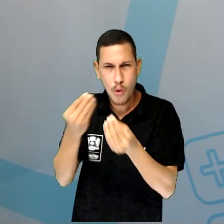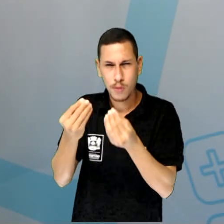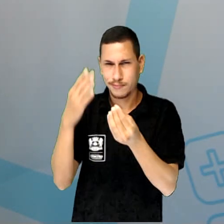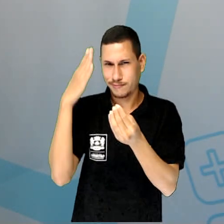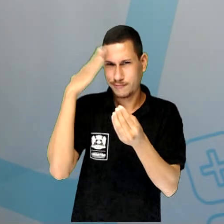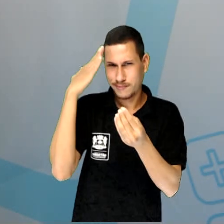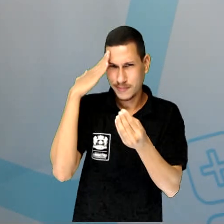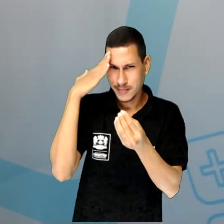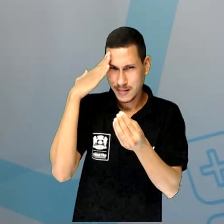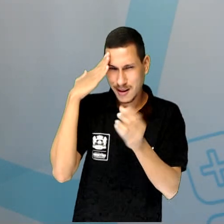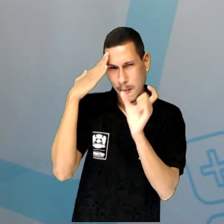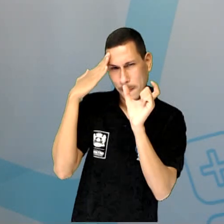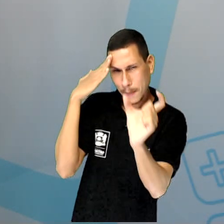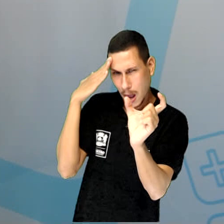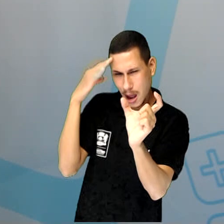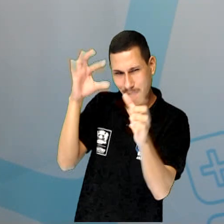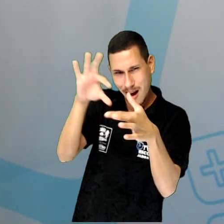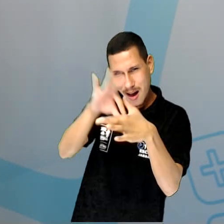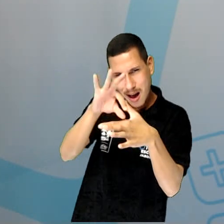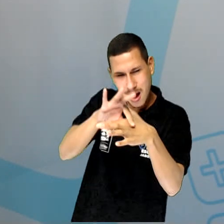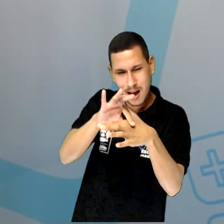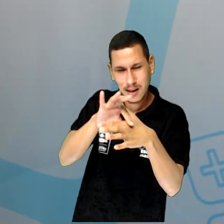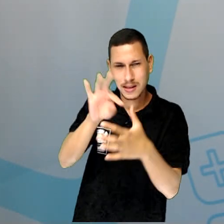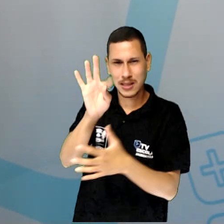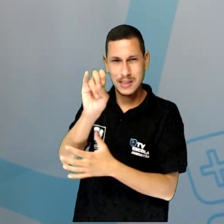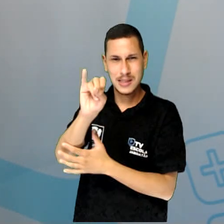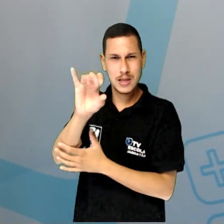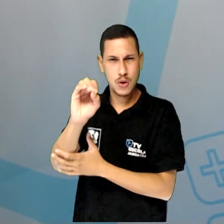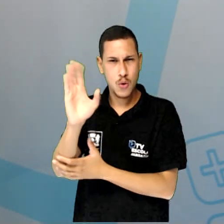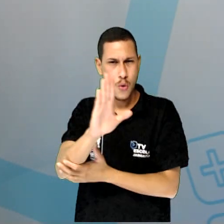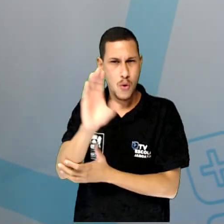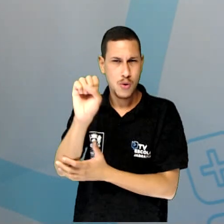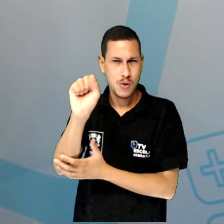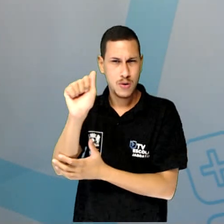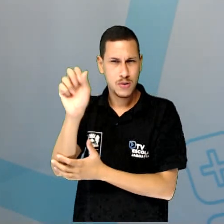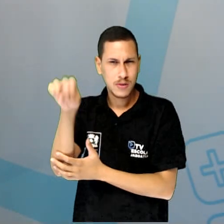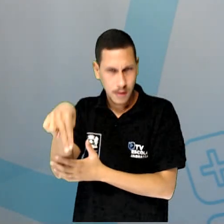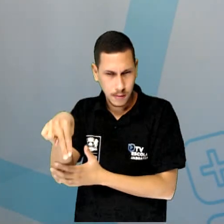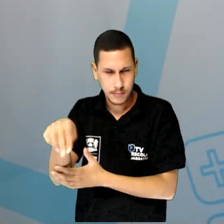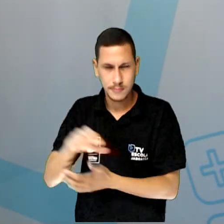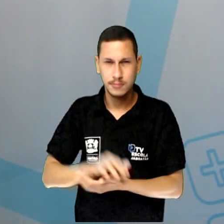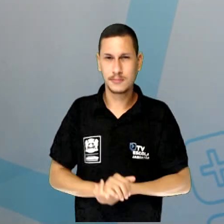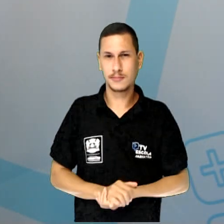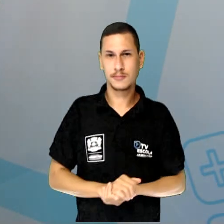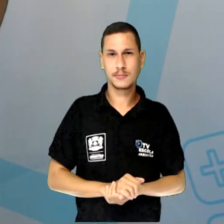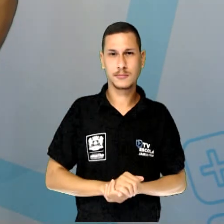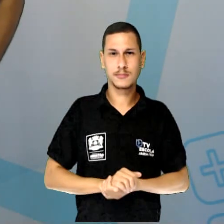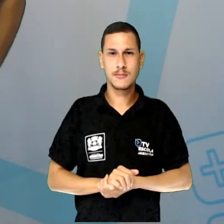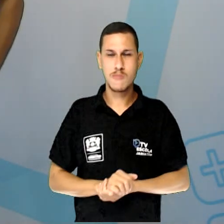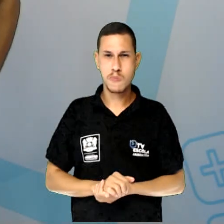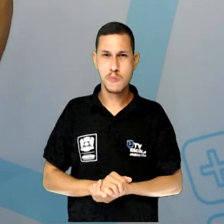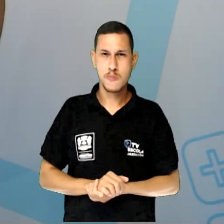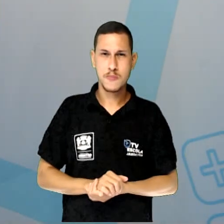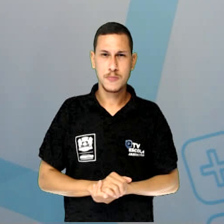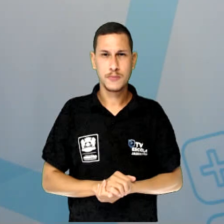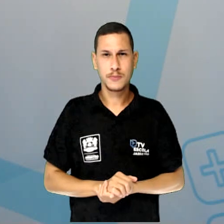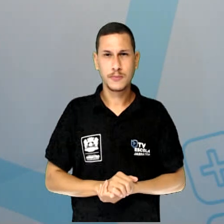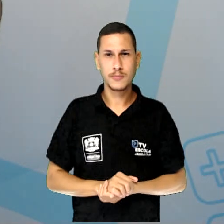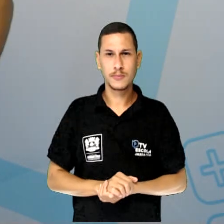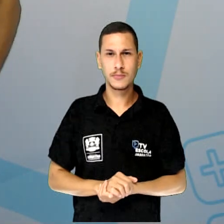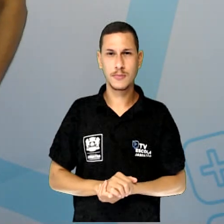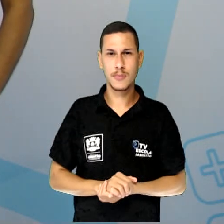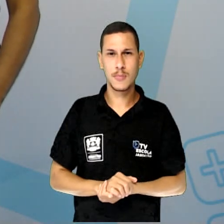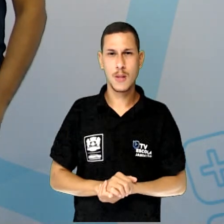a sigla da carne do Tio Sam, ou Uncle Sam. Dessa forma,